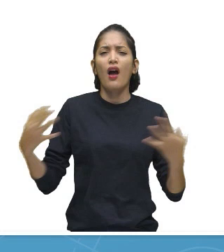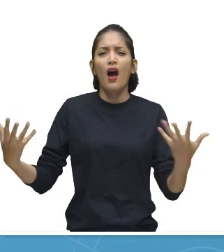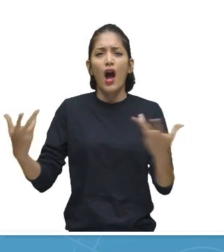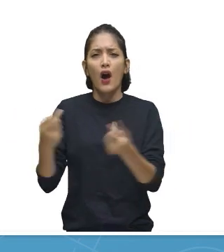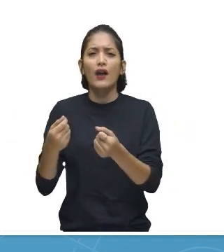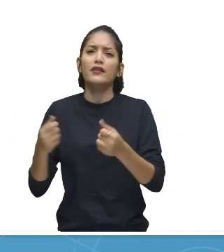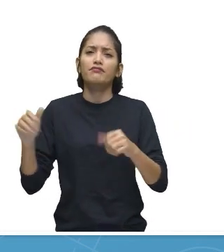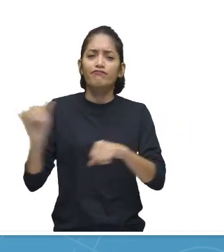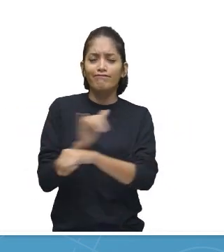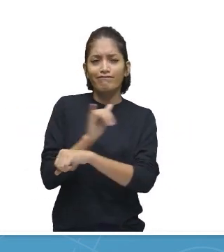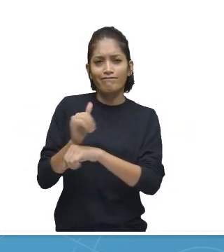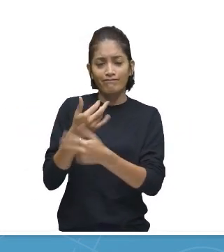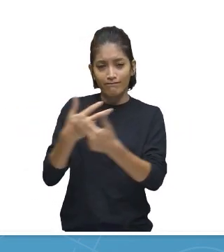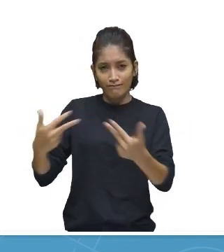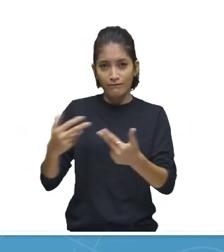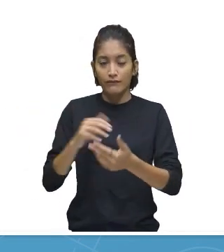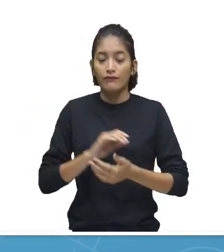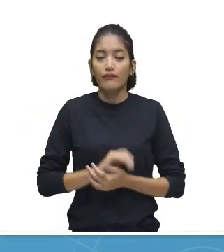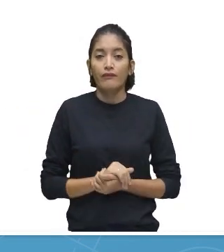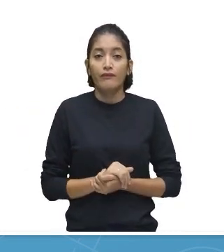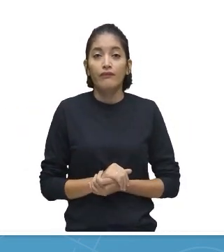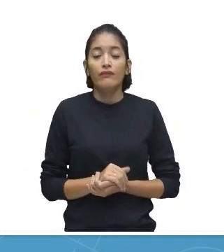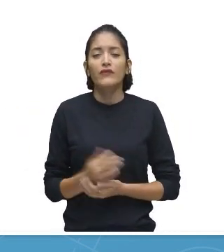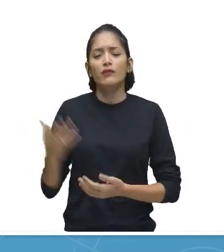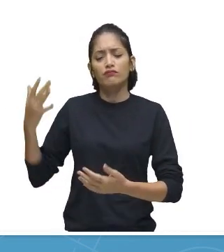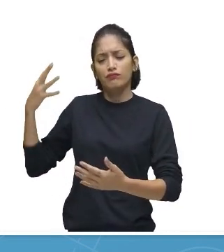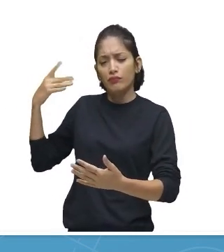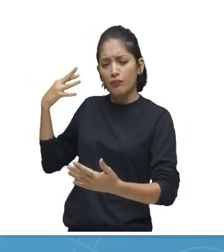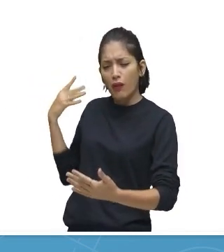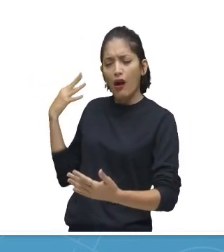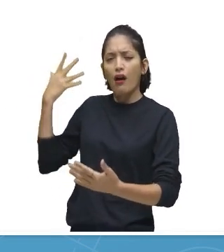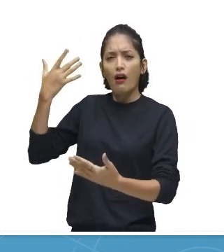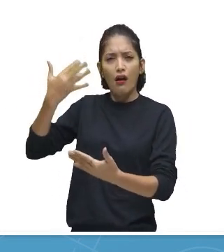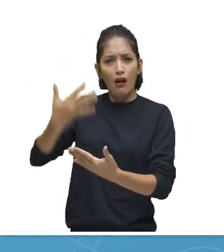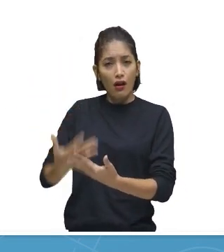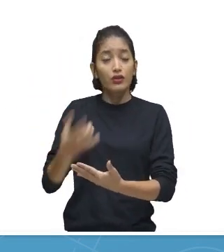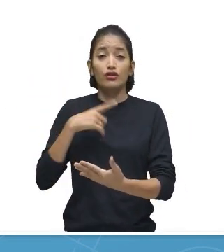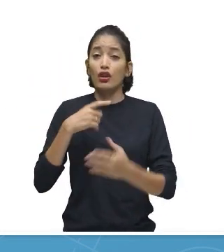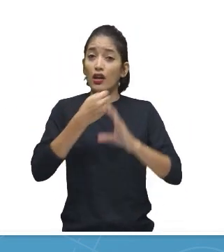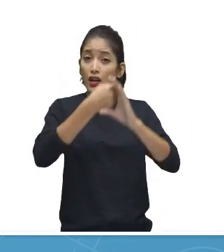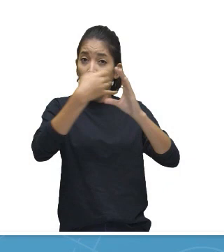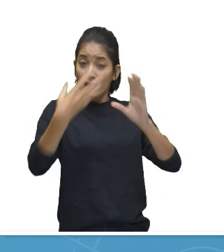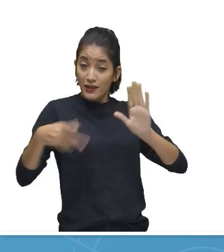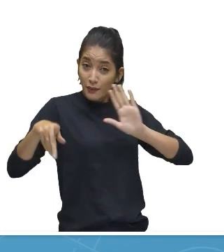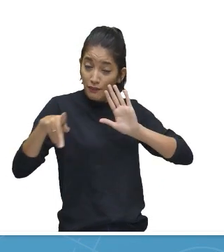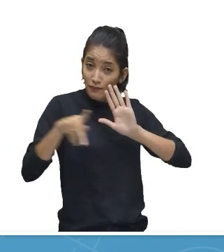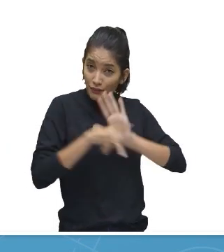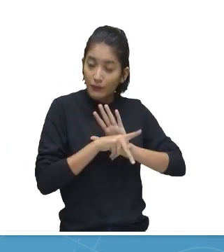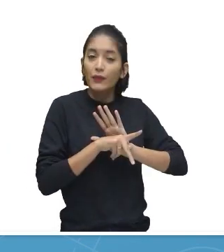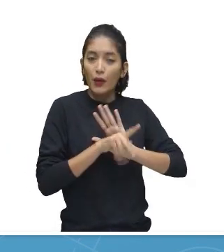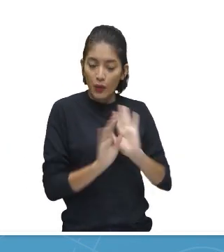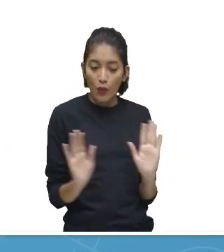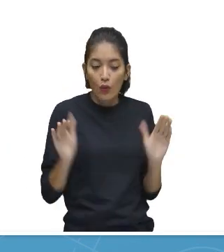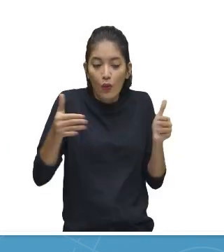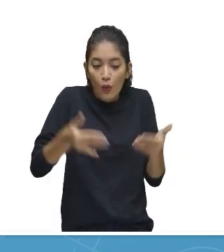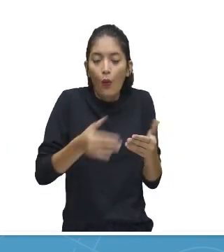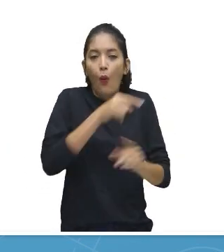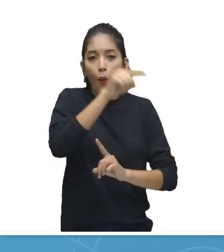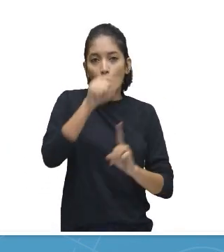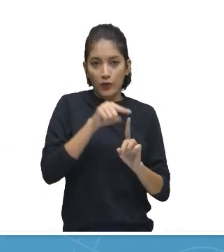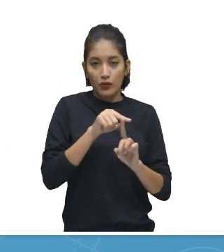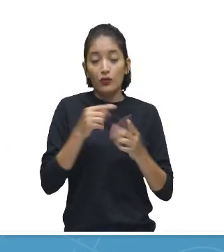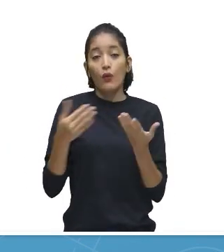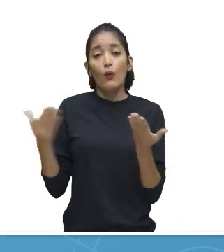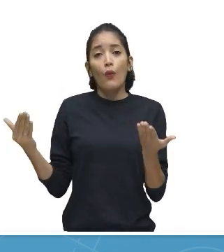técnicas. Então, a arte na pré-histórica, ela tinha um caráter utilitário, era um caráter funcional. Hoje